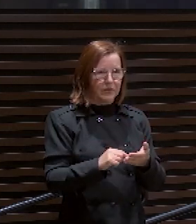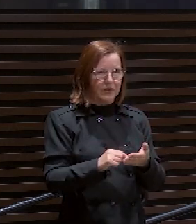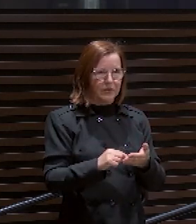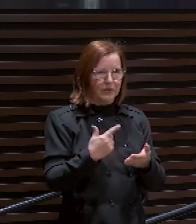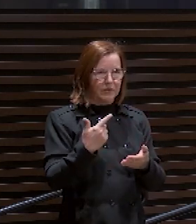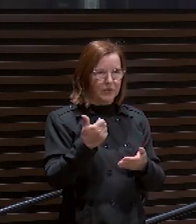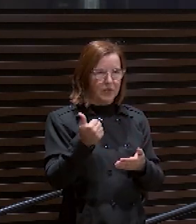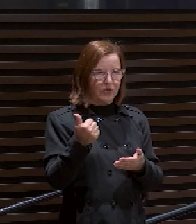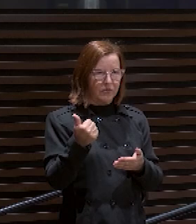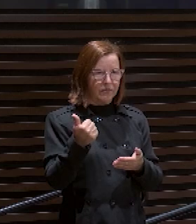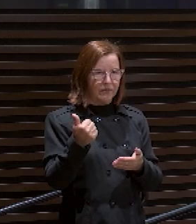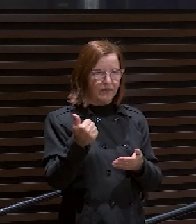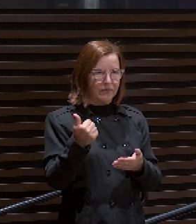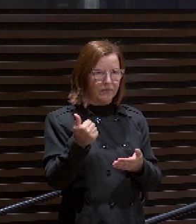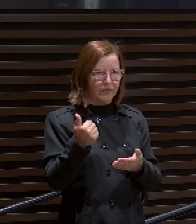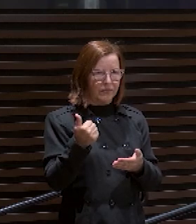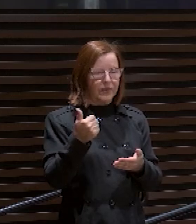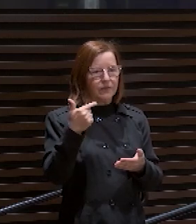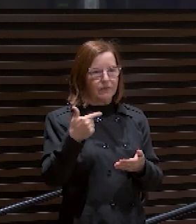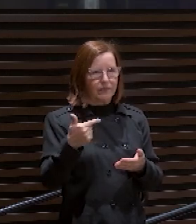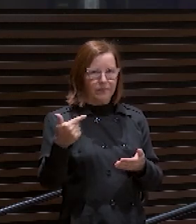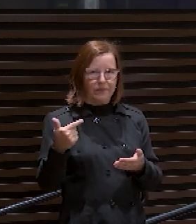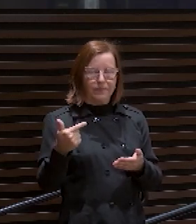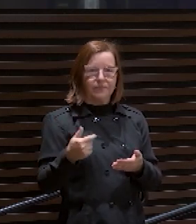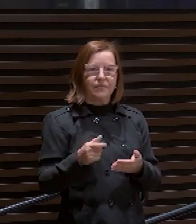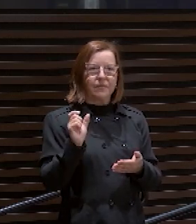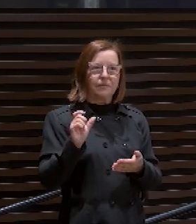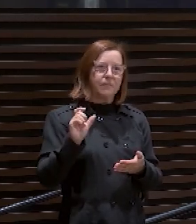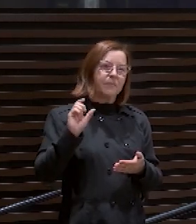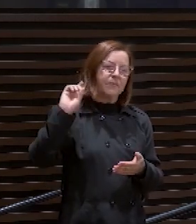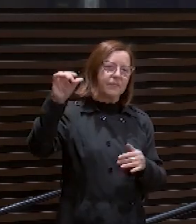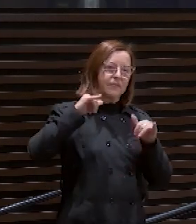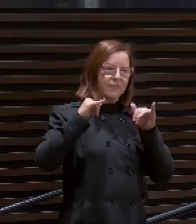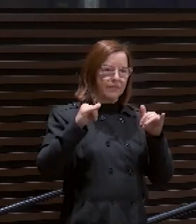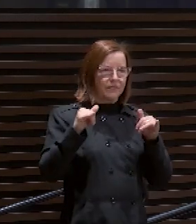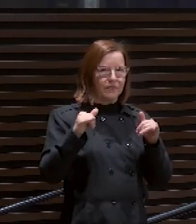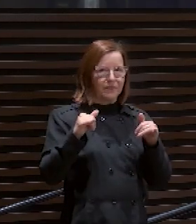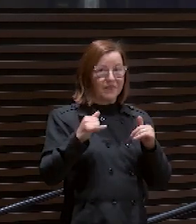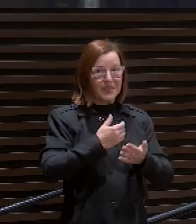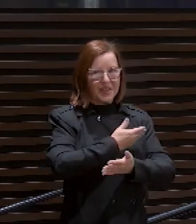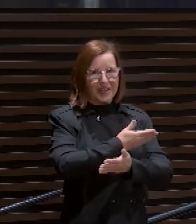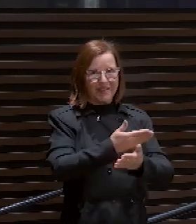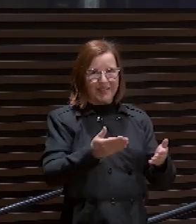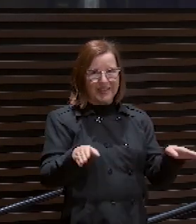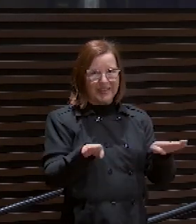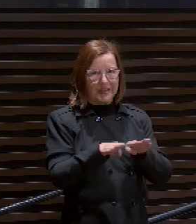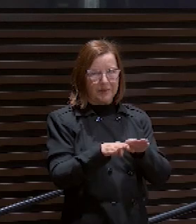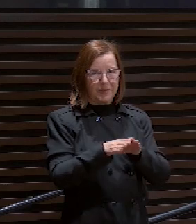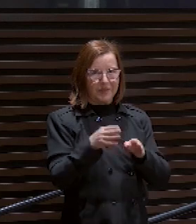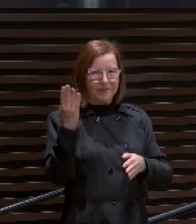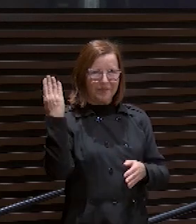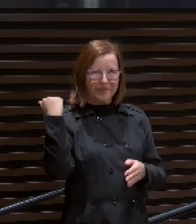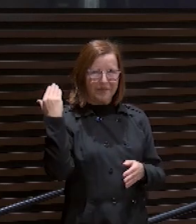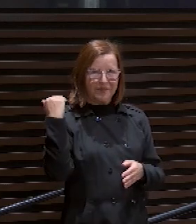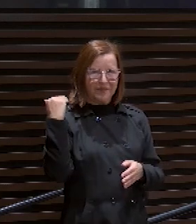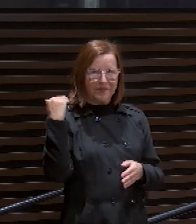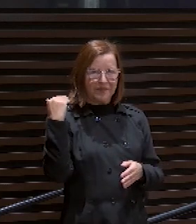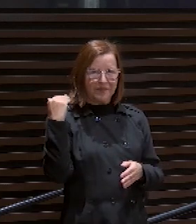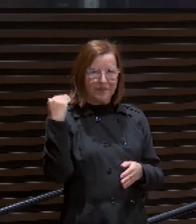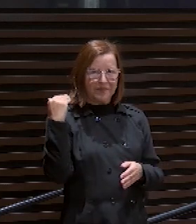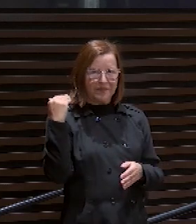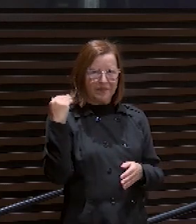21 e 22. A palavra de Deus diz assim: E a vós outros também, que outrora